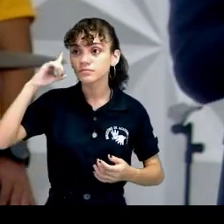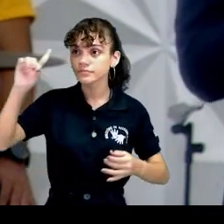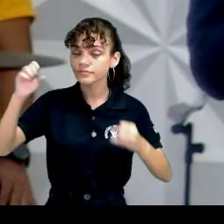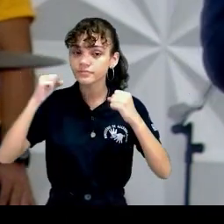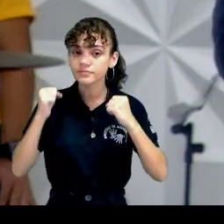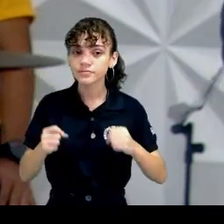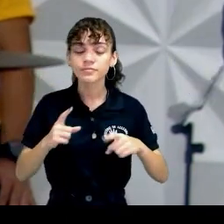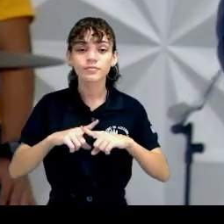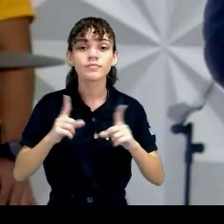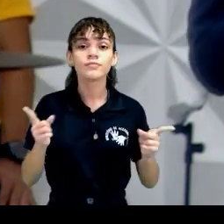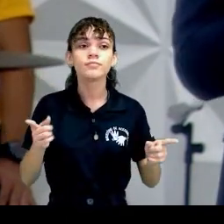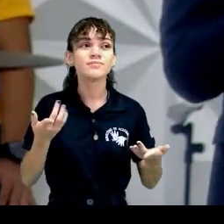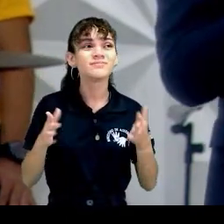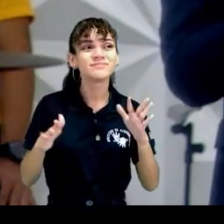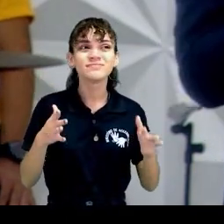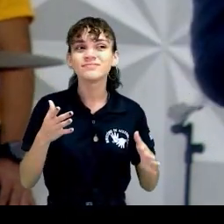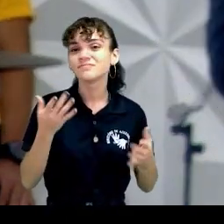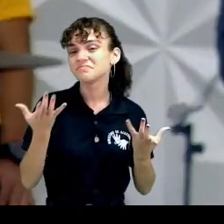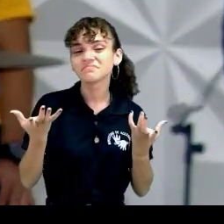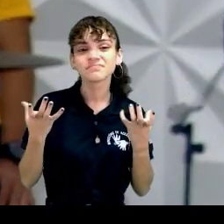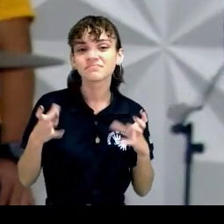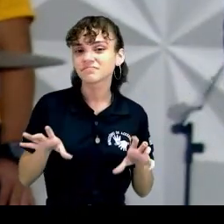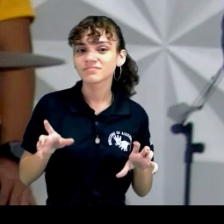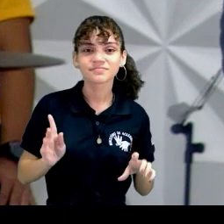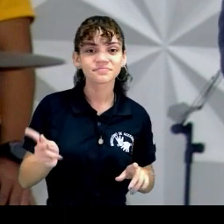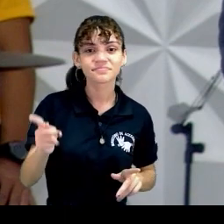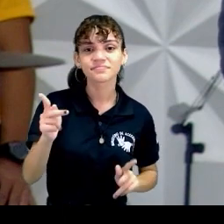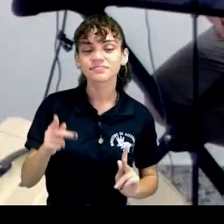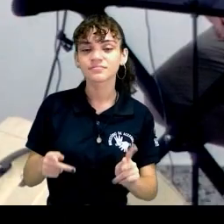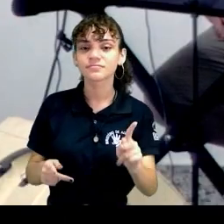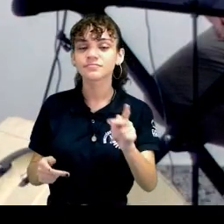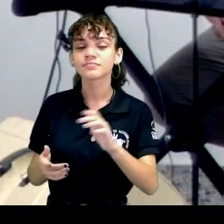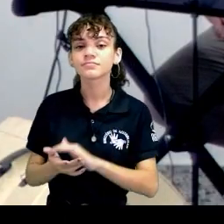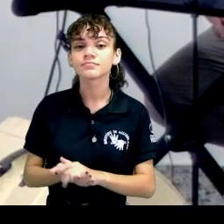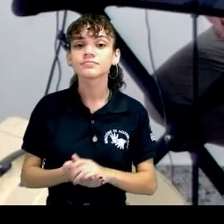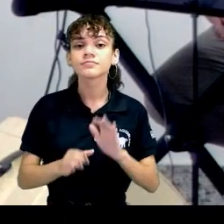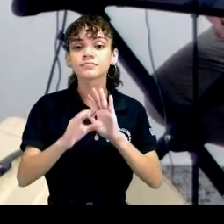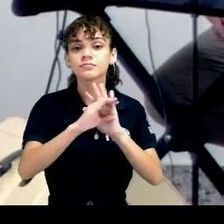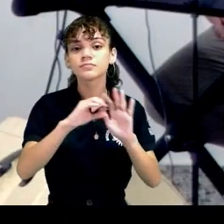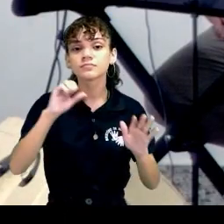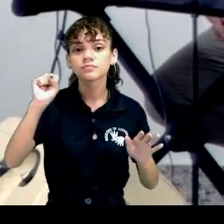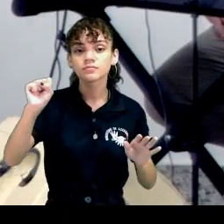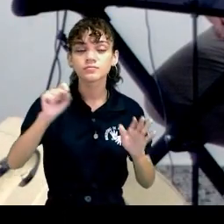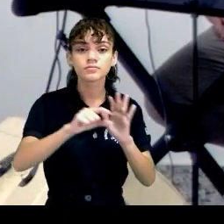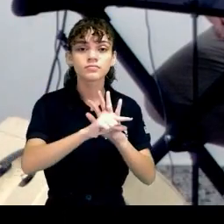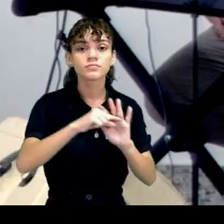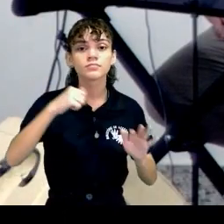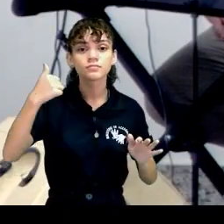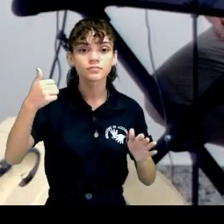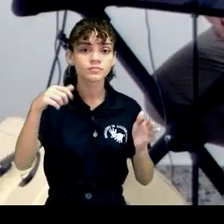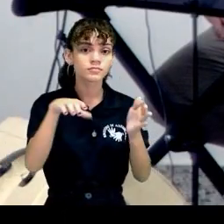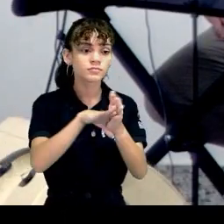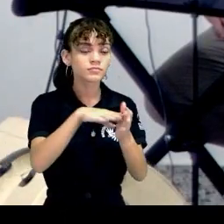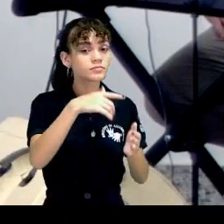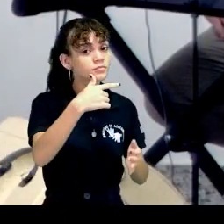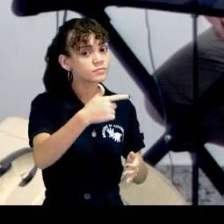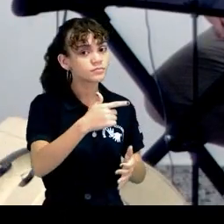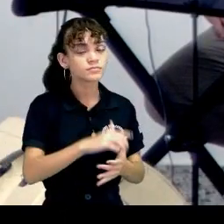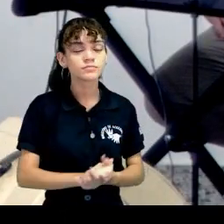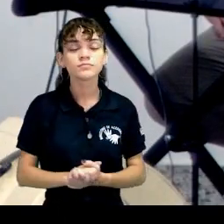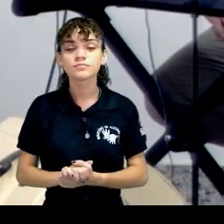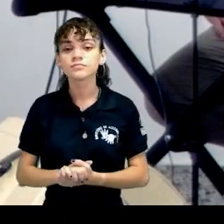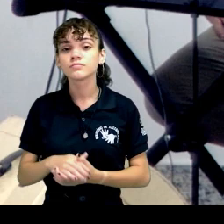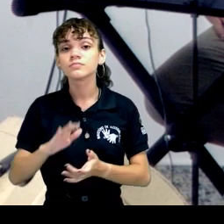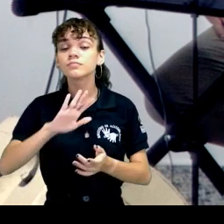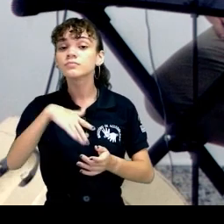Capítulo 8, versos 1 e 2, a palavra do Senhor diz assim: quando Jesus, ele desceu do monte, grandes multidões o